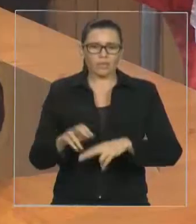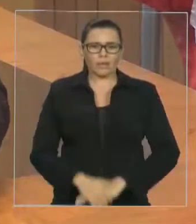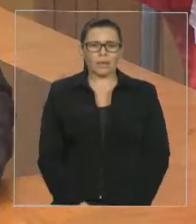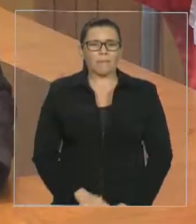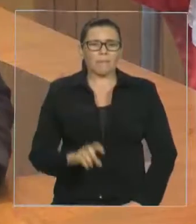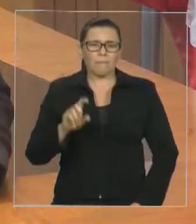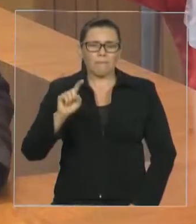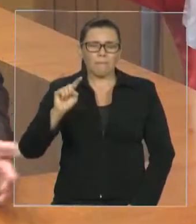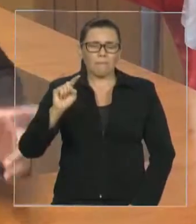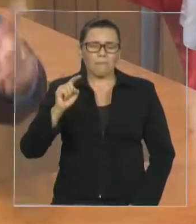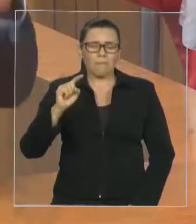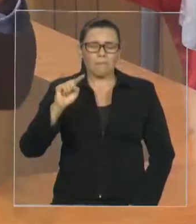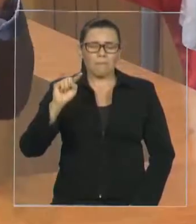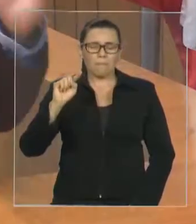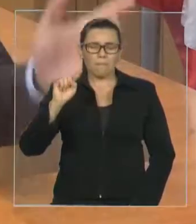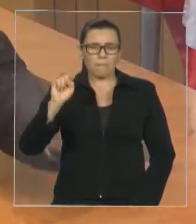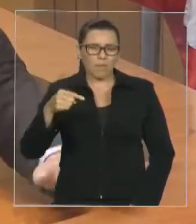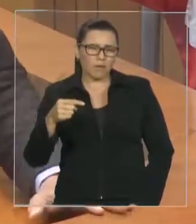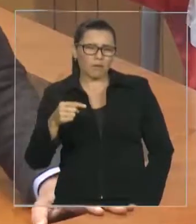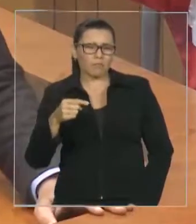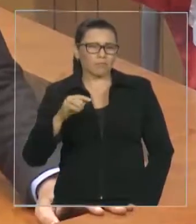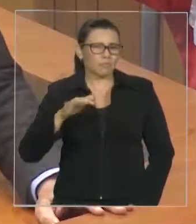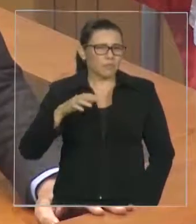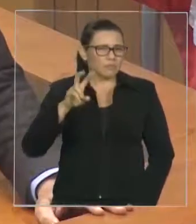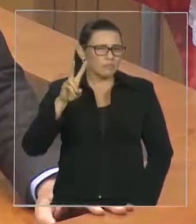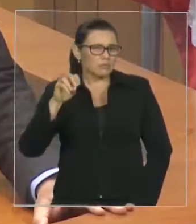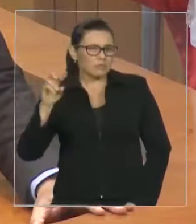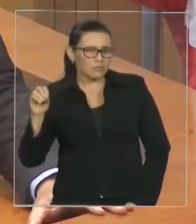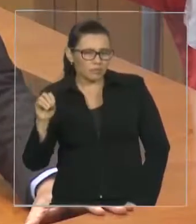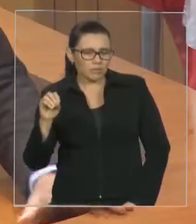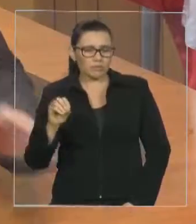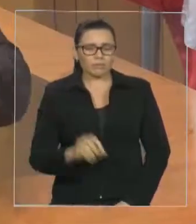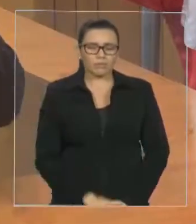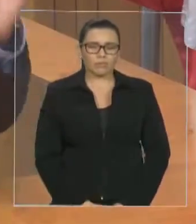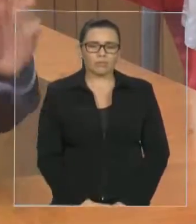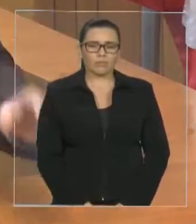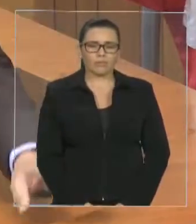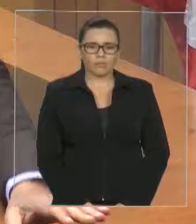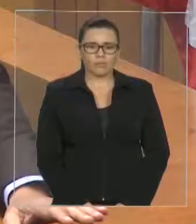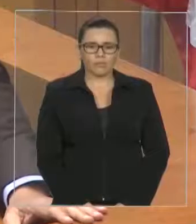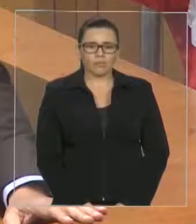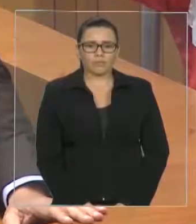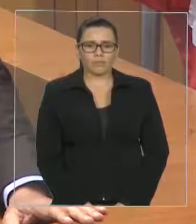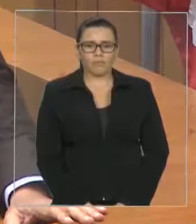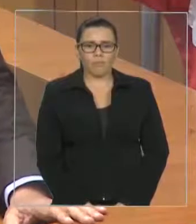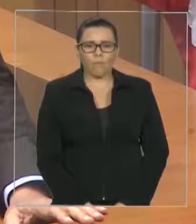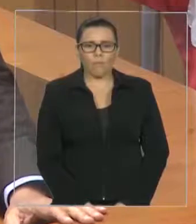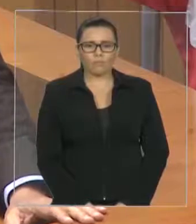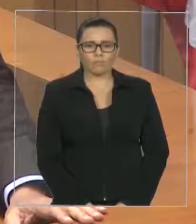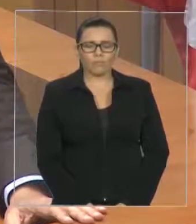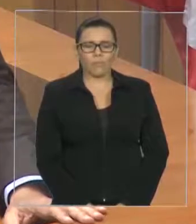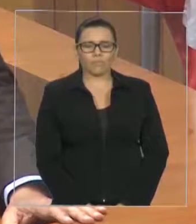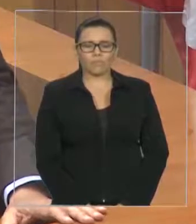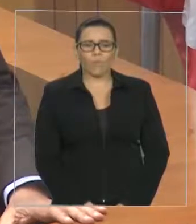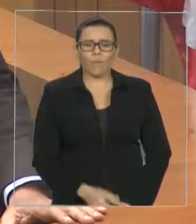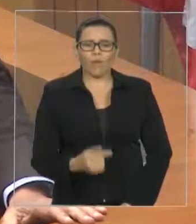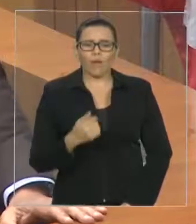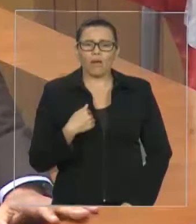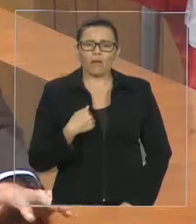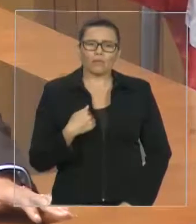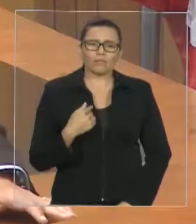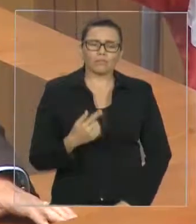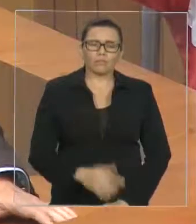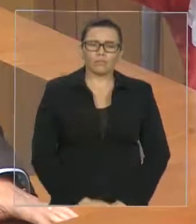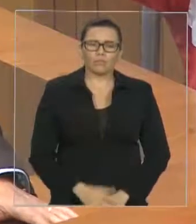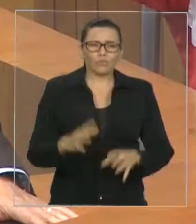jogo. Claro que eu não conferi as pessoas, mas você tem um conhecimento amplo, e digo que lá não